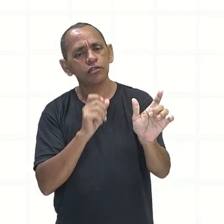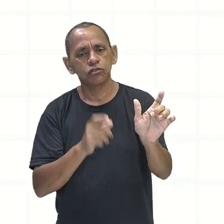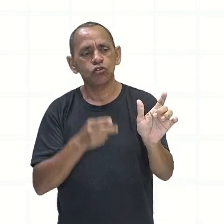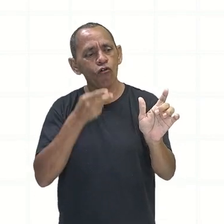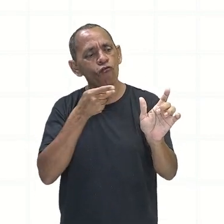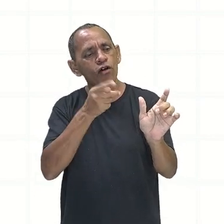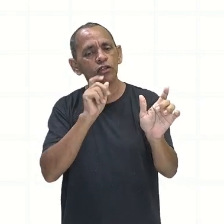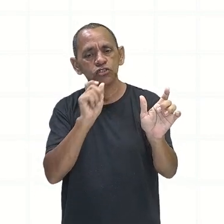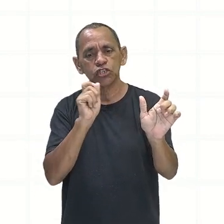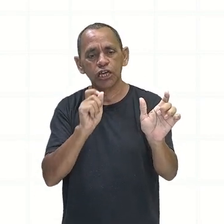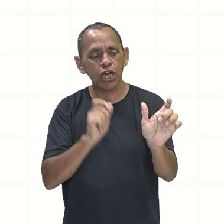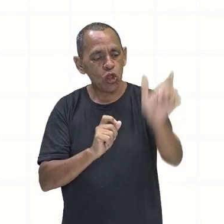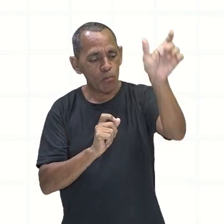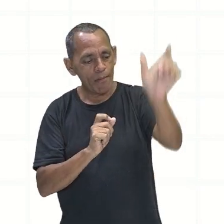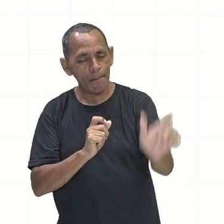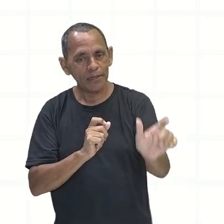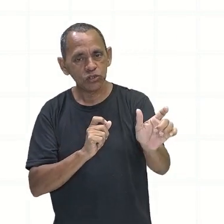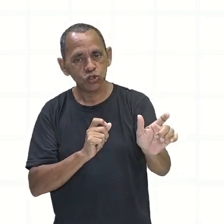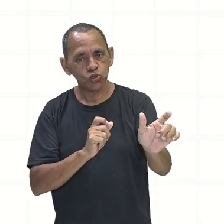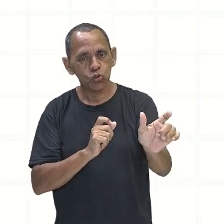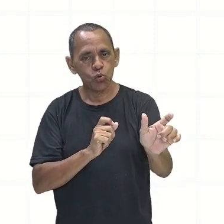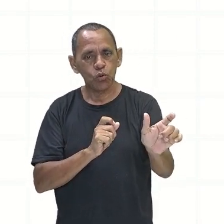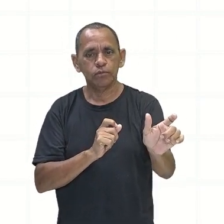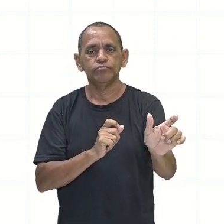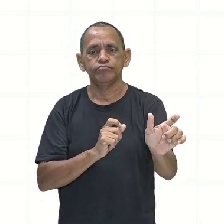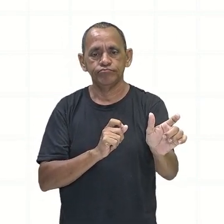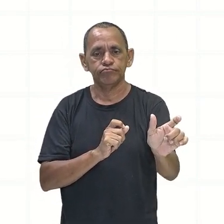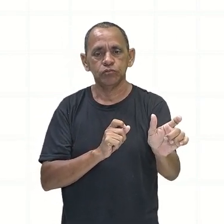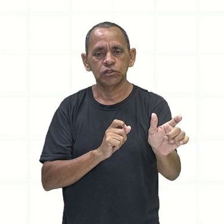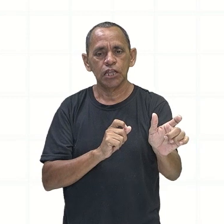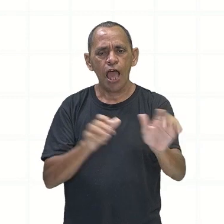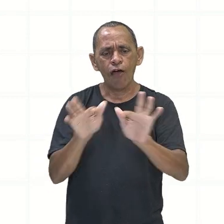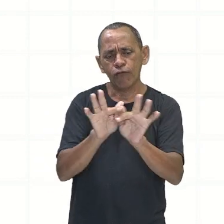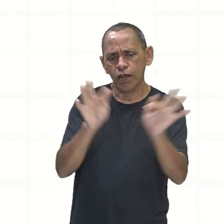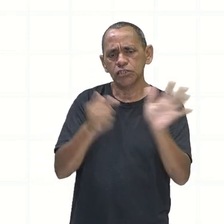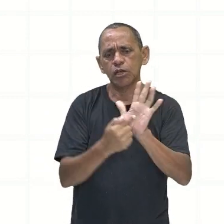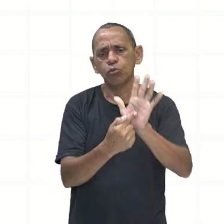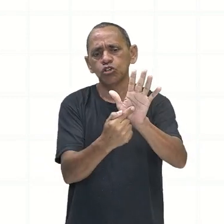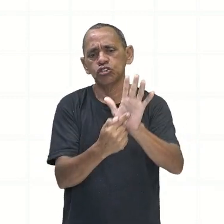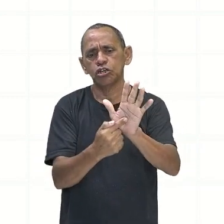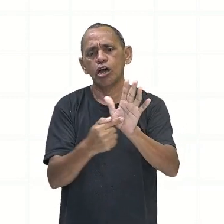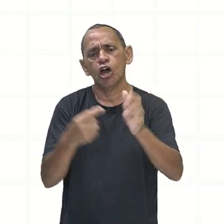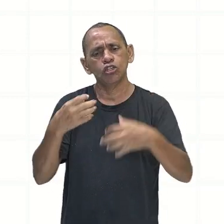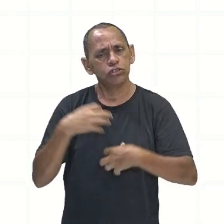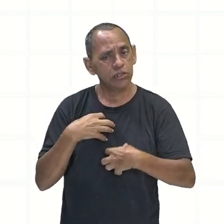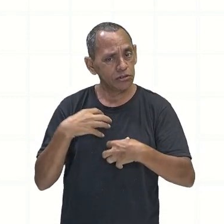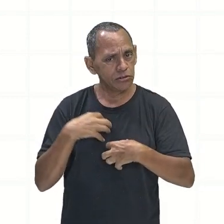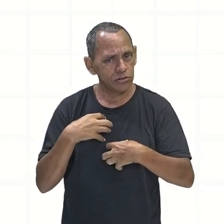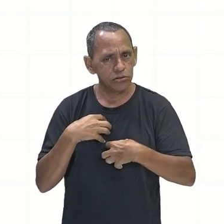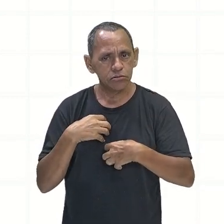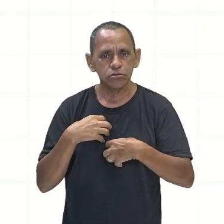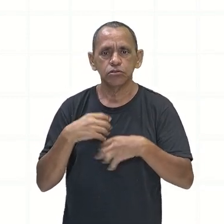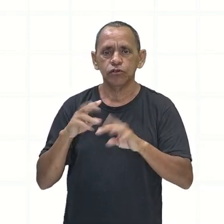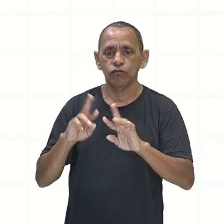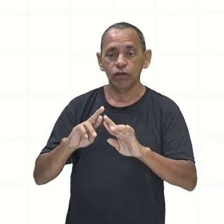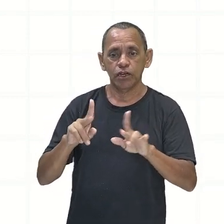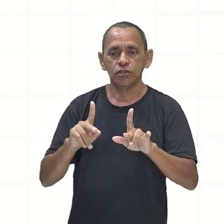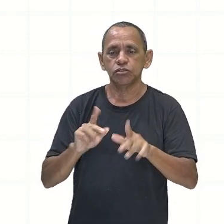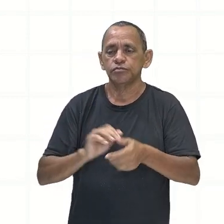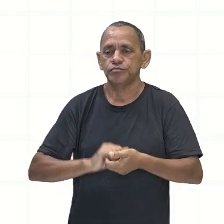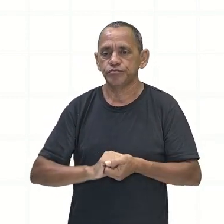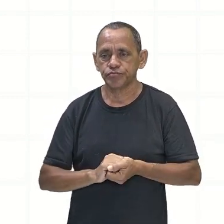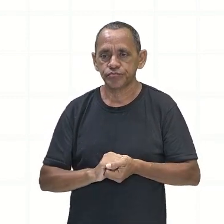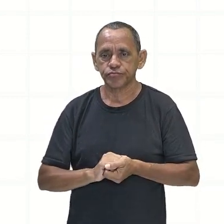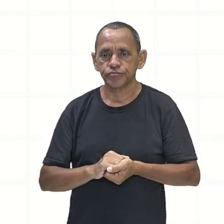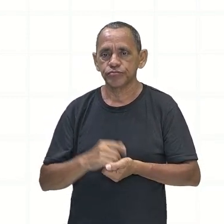isso que a frase vai estar mostrando como sentido, certo? No terceiro exemplo,